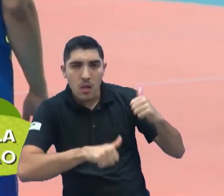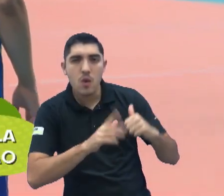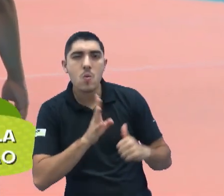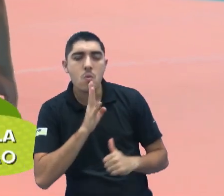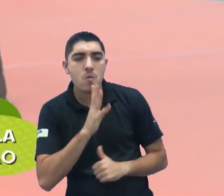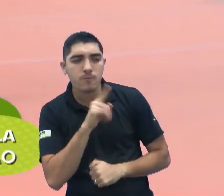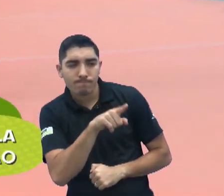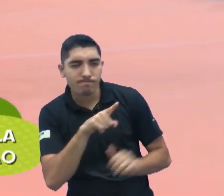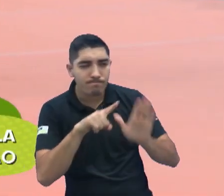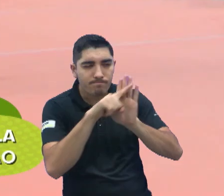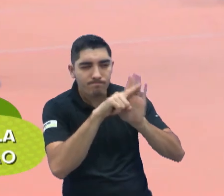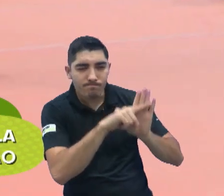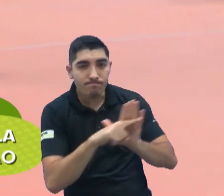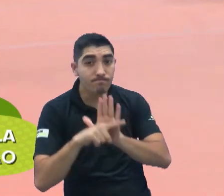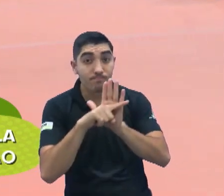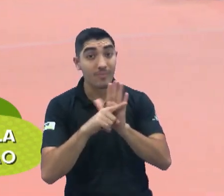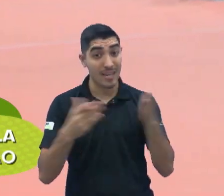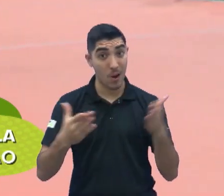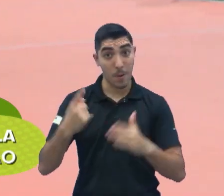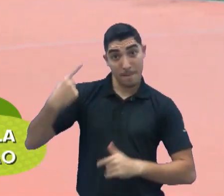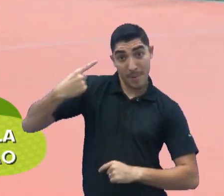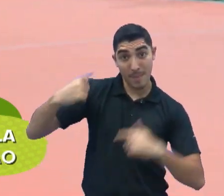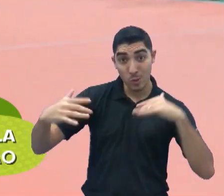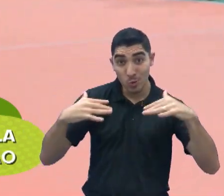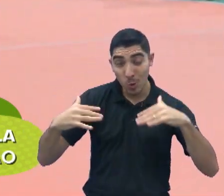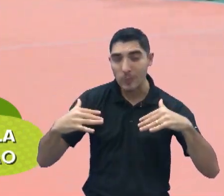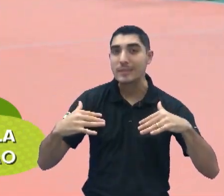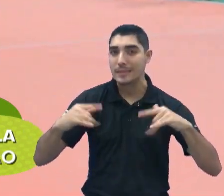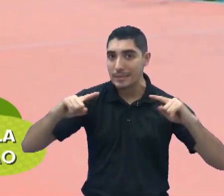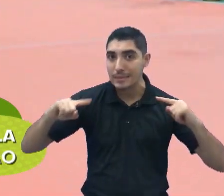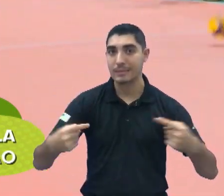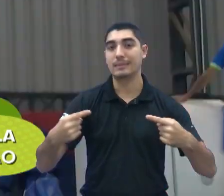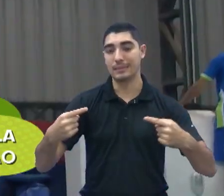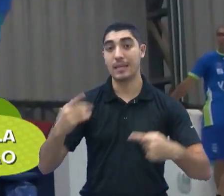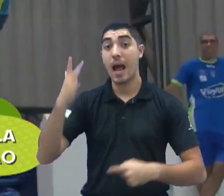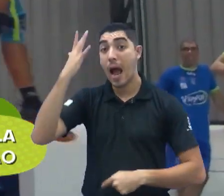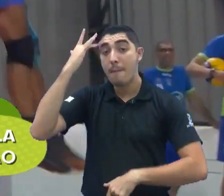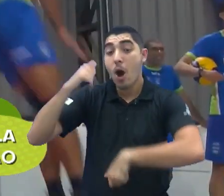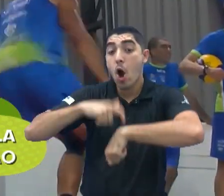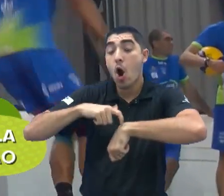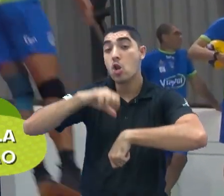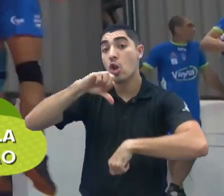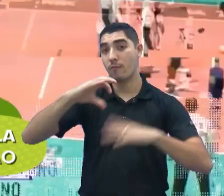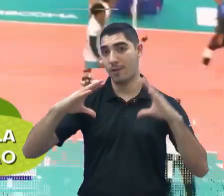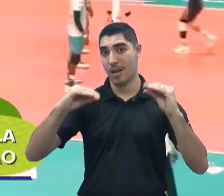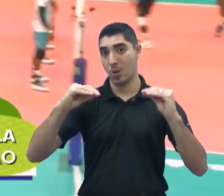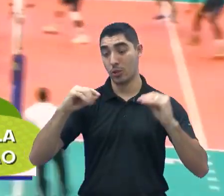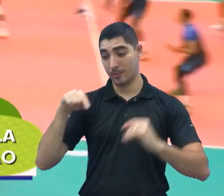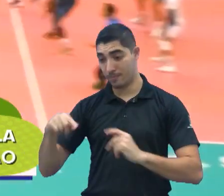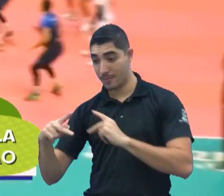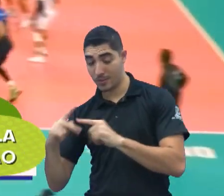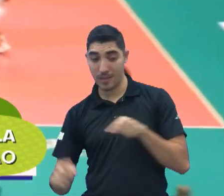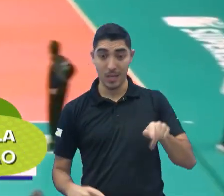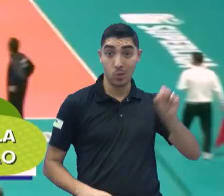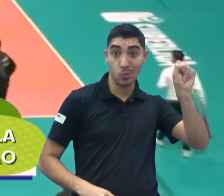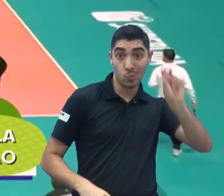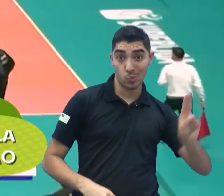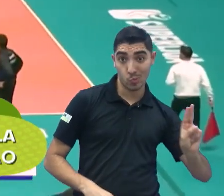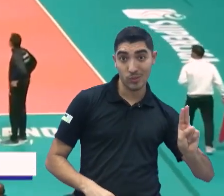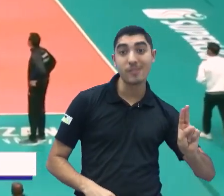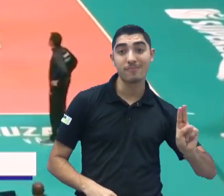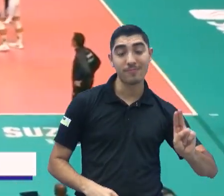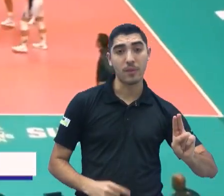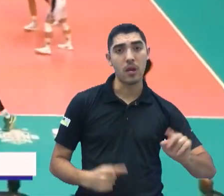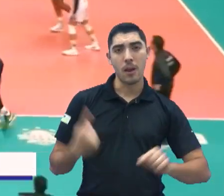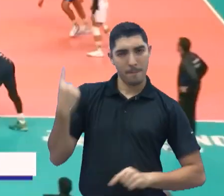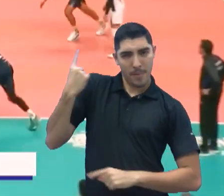no primeiro desafio do ano, o Suzano, amanhã às 9 horas da noite na Farmaconde Arena. Quando se enfrentaram no primeiro